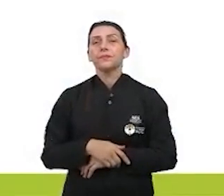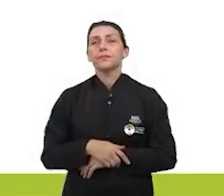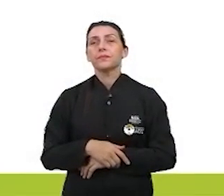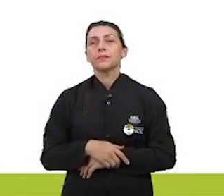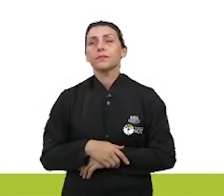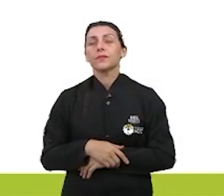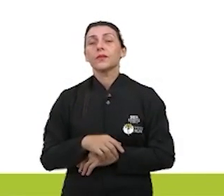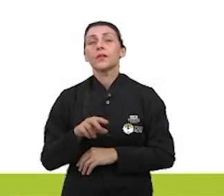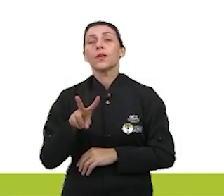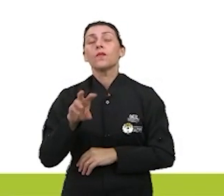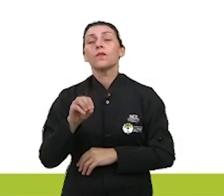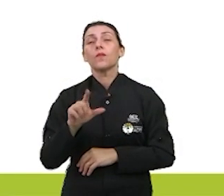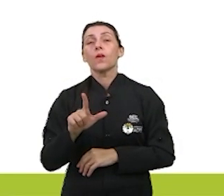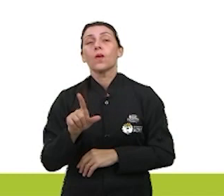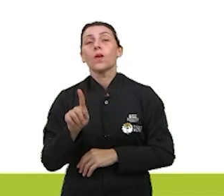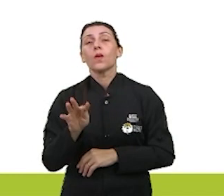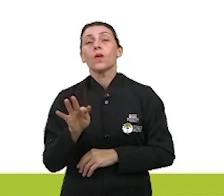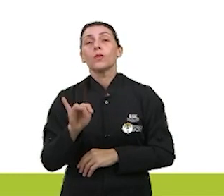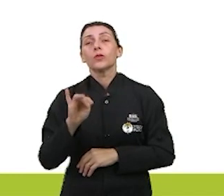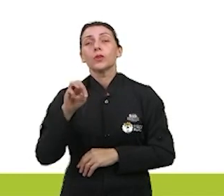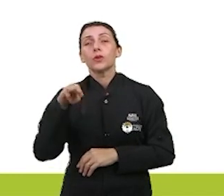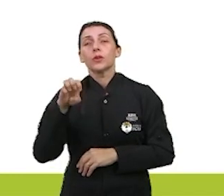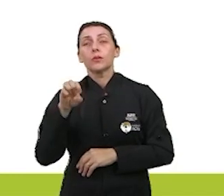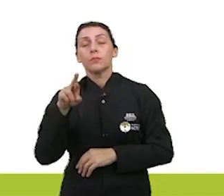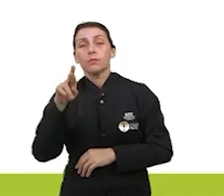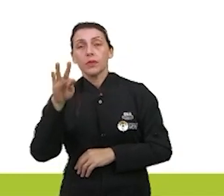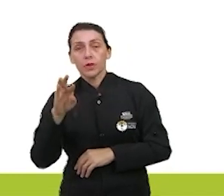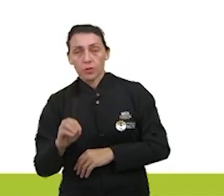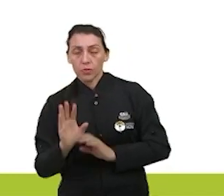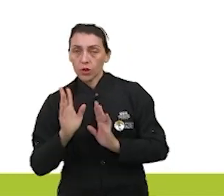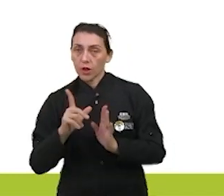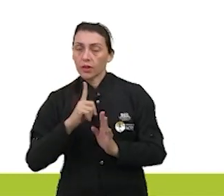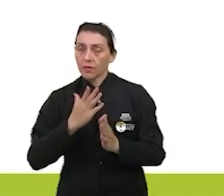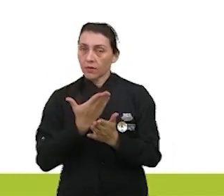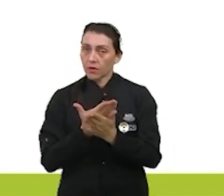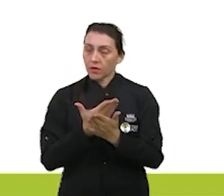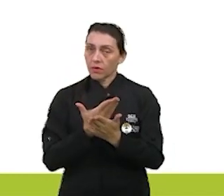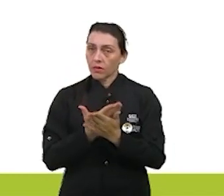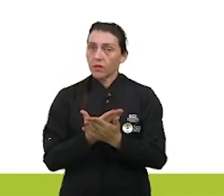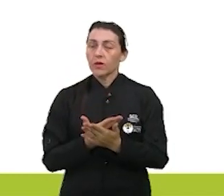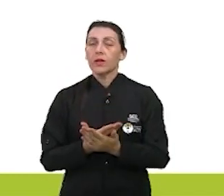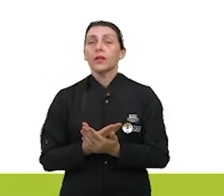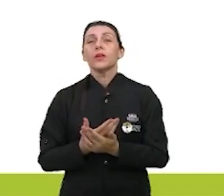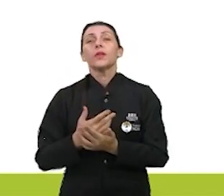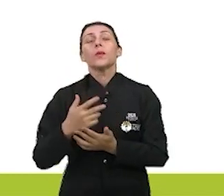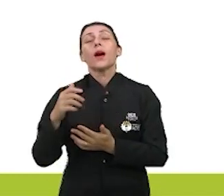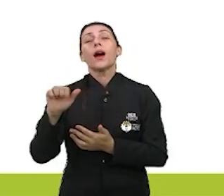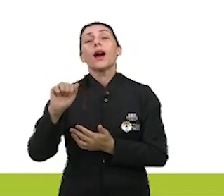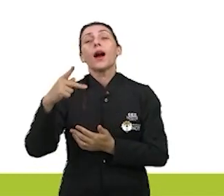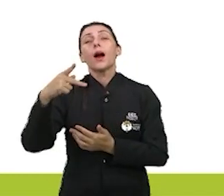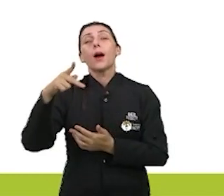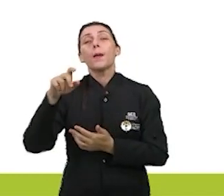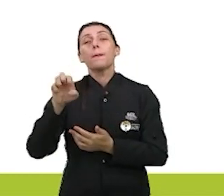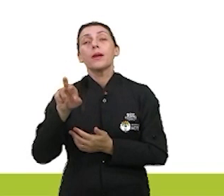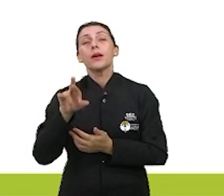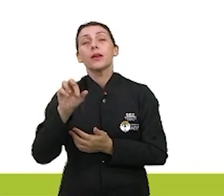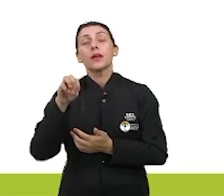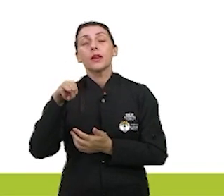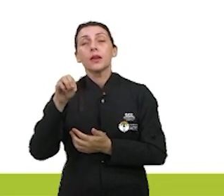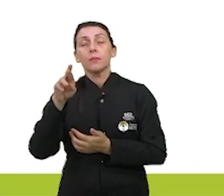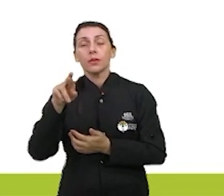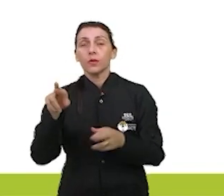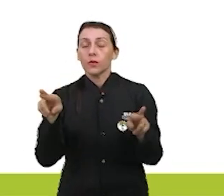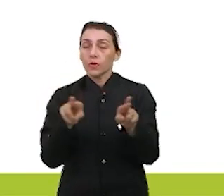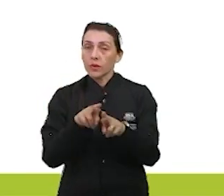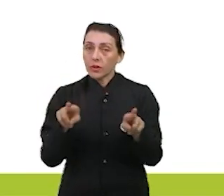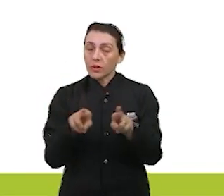de um voltímetro, né? A gente já teve essa aula do voltímetro, e de um amperímetro, de uma